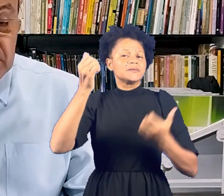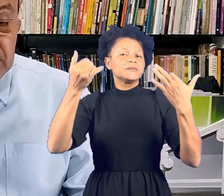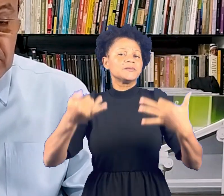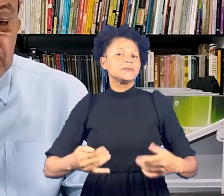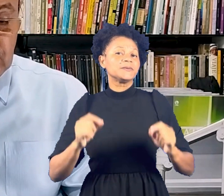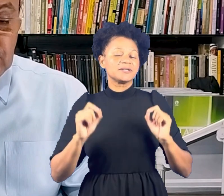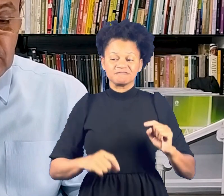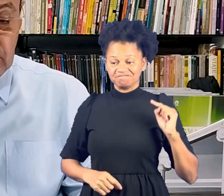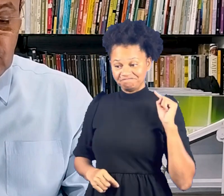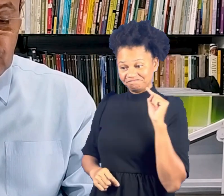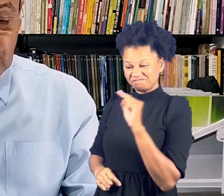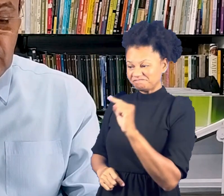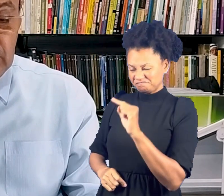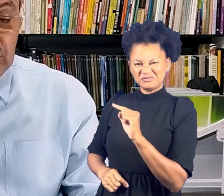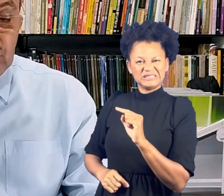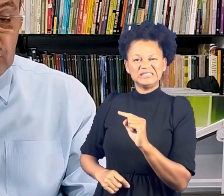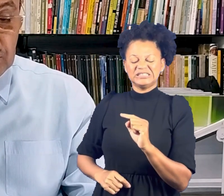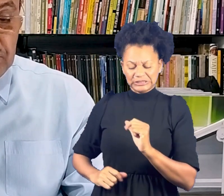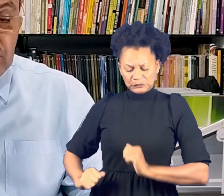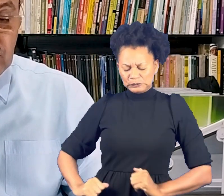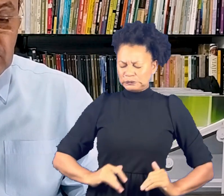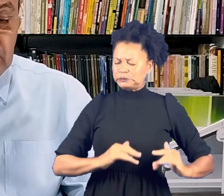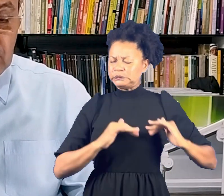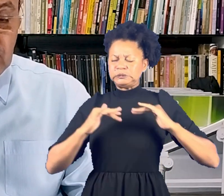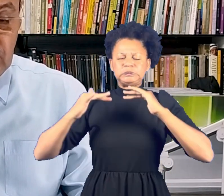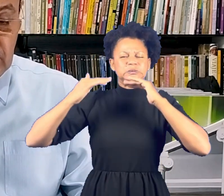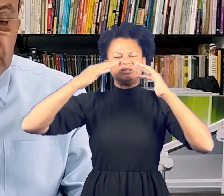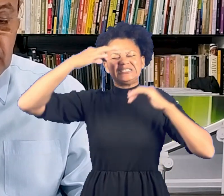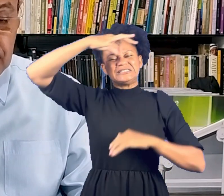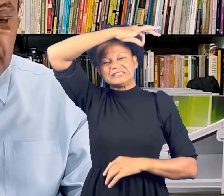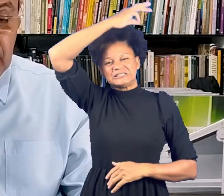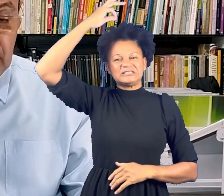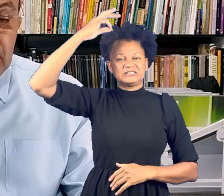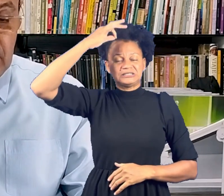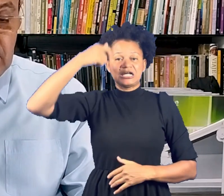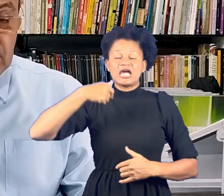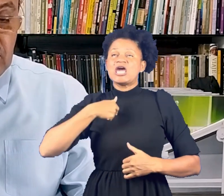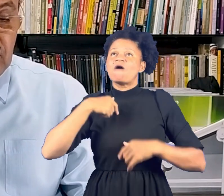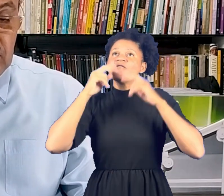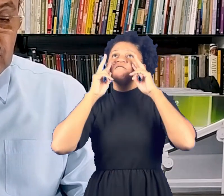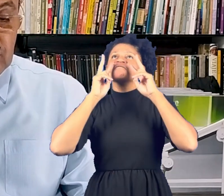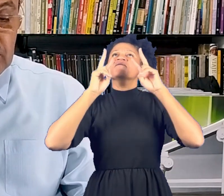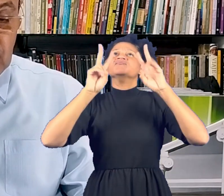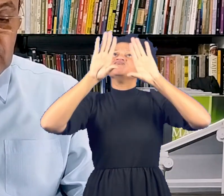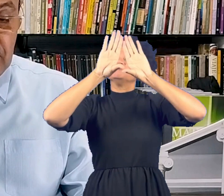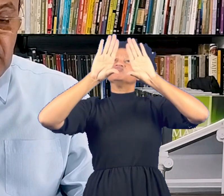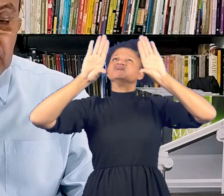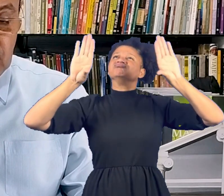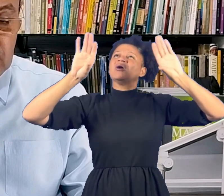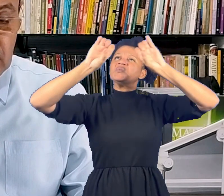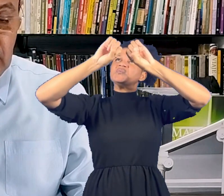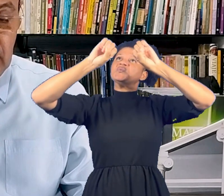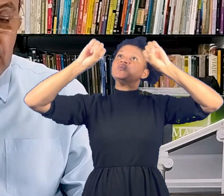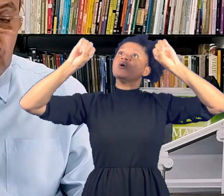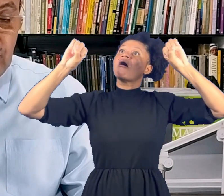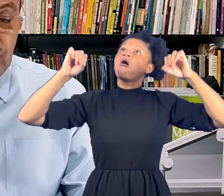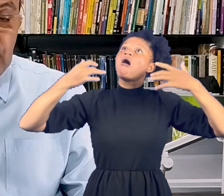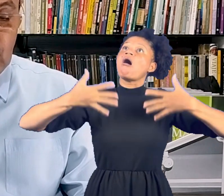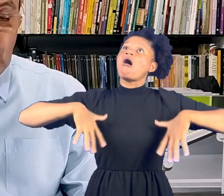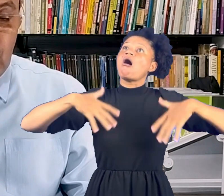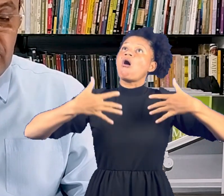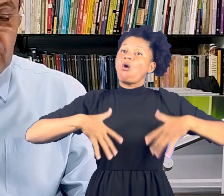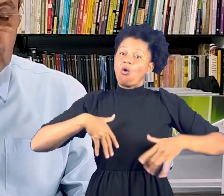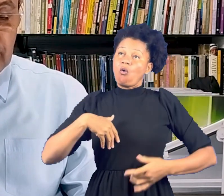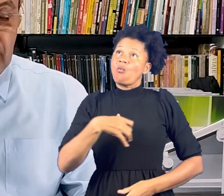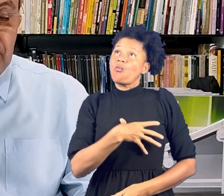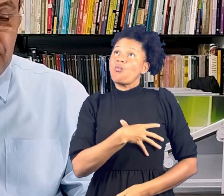assim: mas ele, estando cheio do Espírito Santo, disse: eis que vejo os céus abertos e o